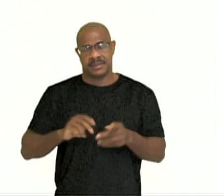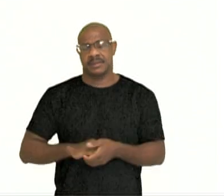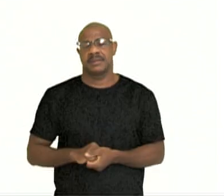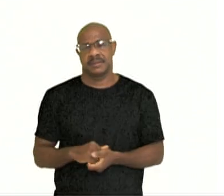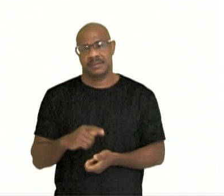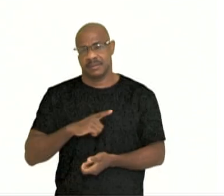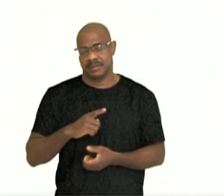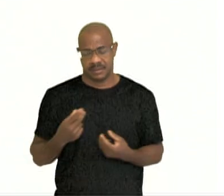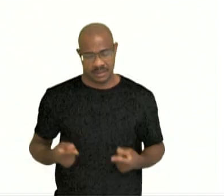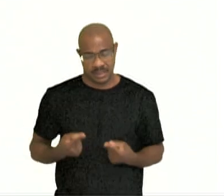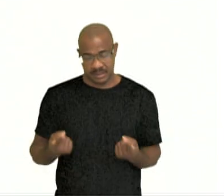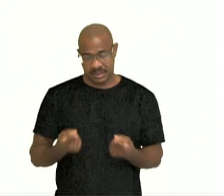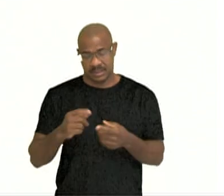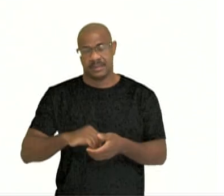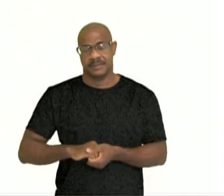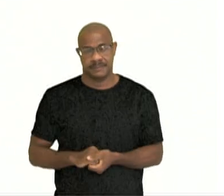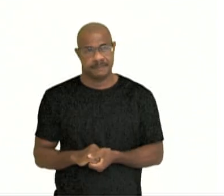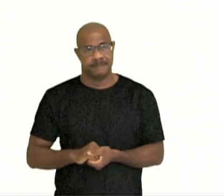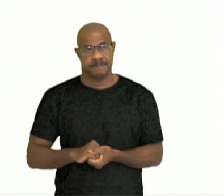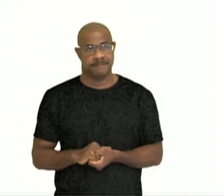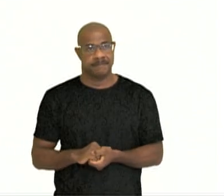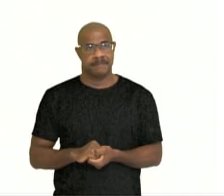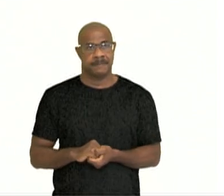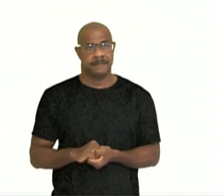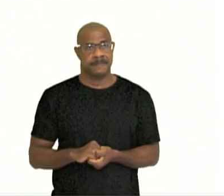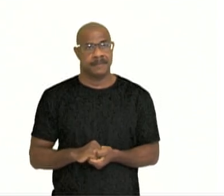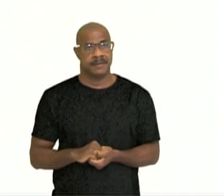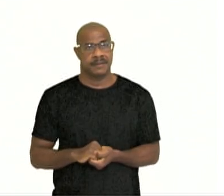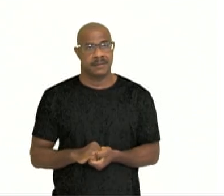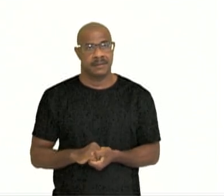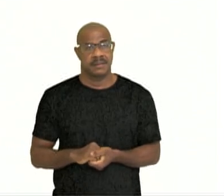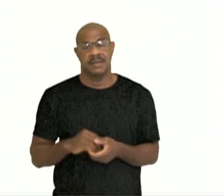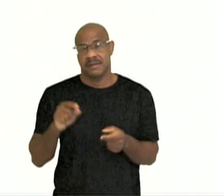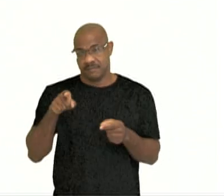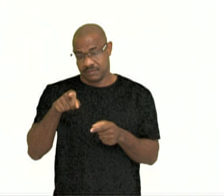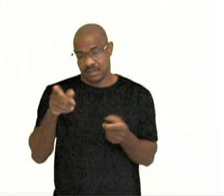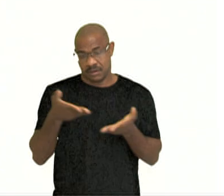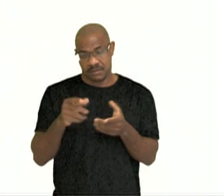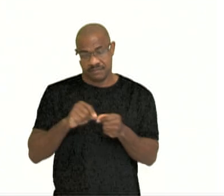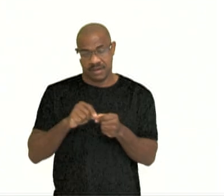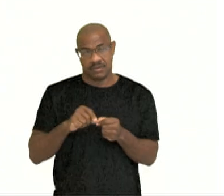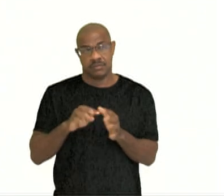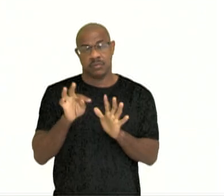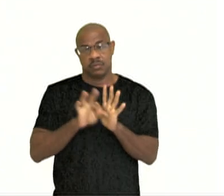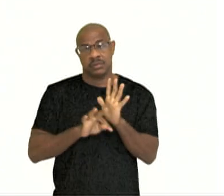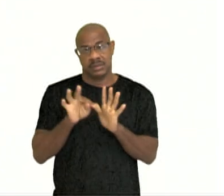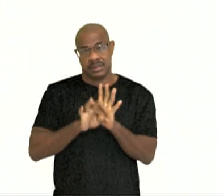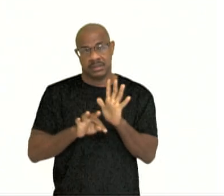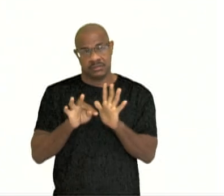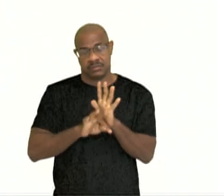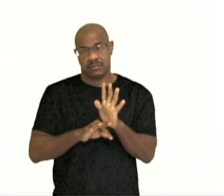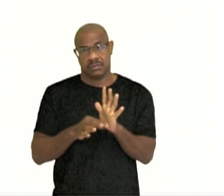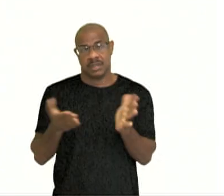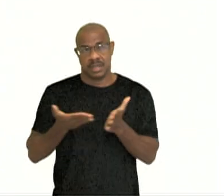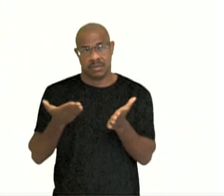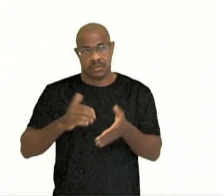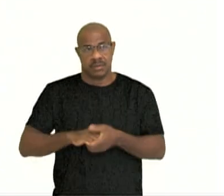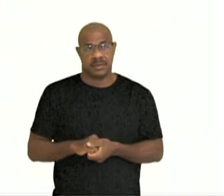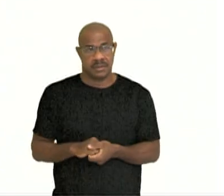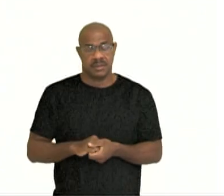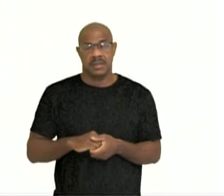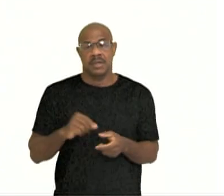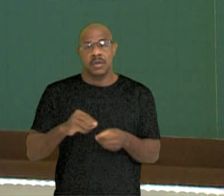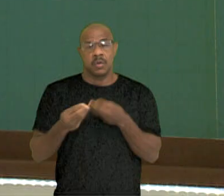sugestão de atividades. Elabore um texto dramático em que a sociedade atual seja analisada de acordo com suas